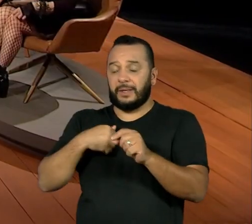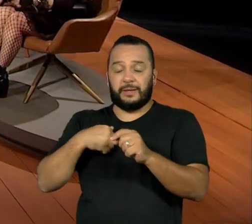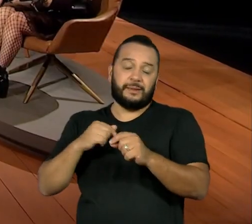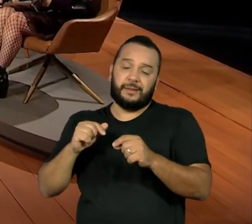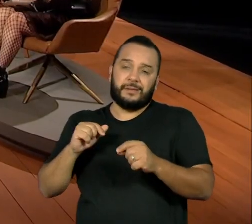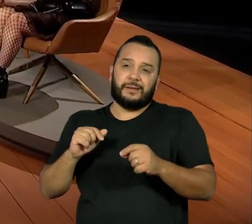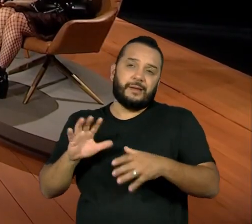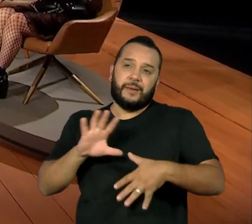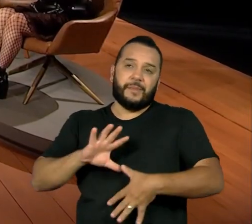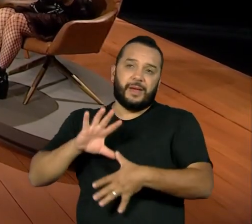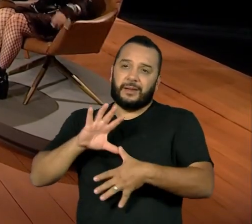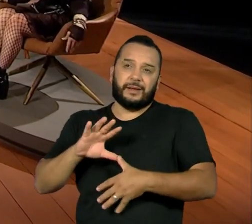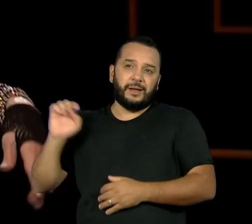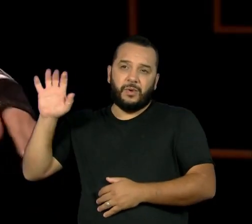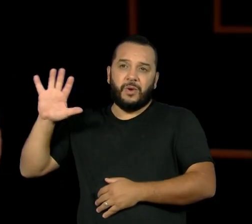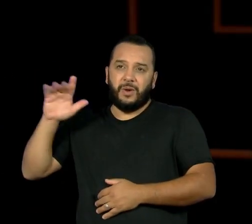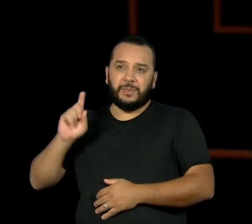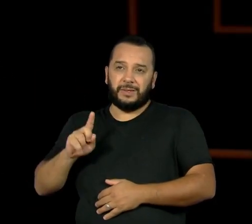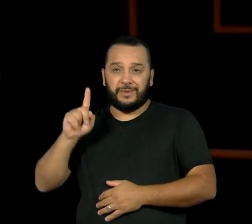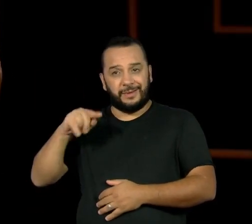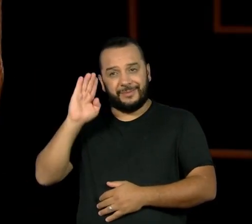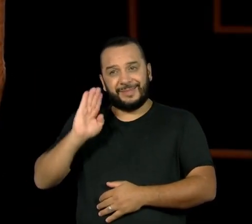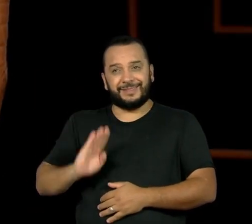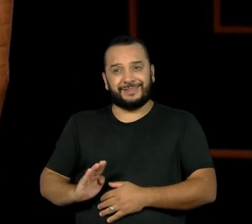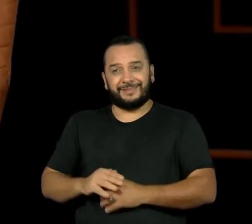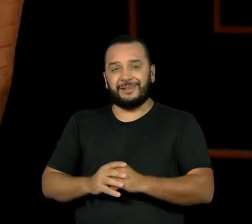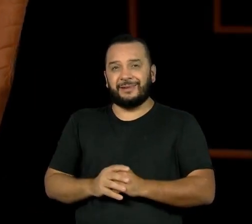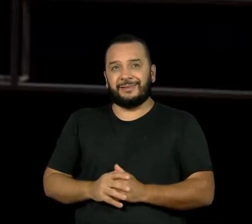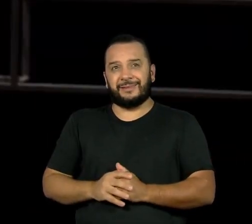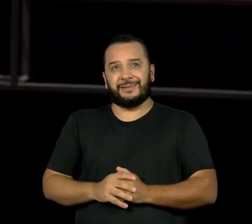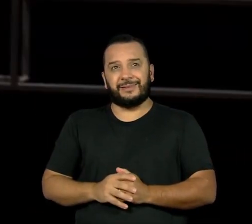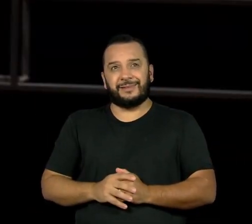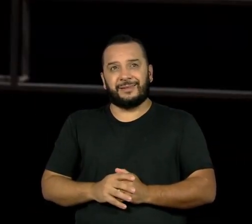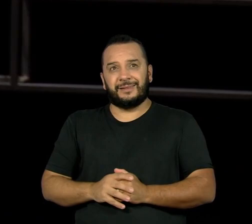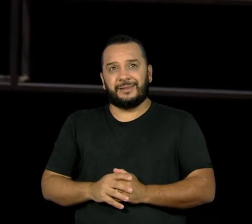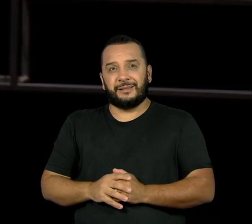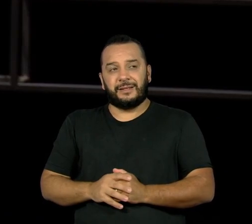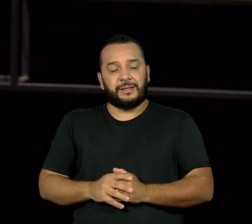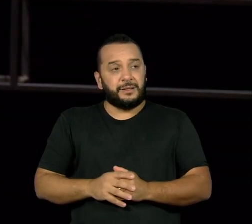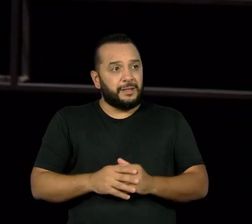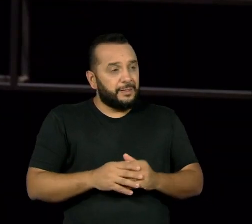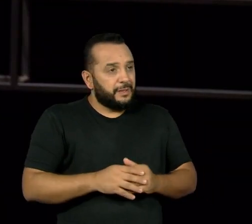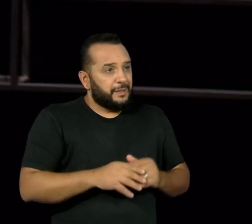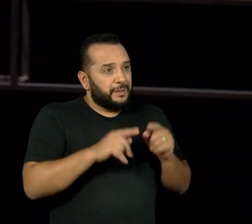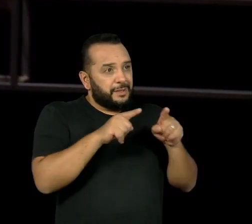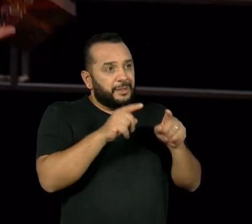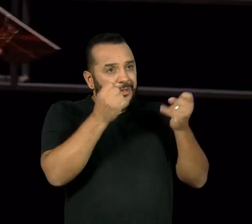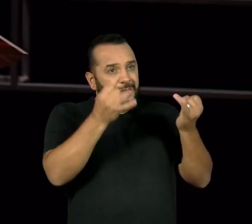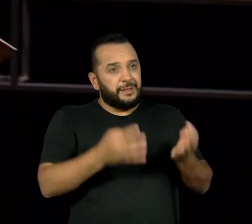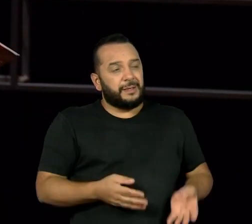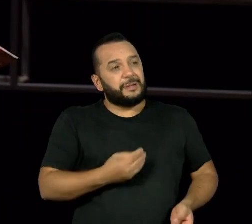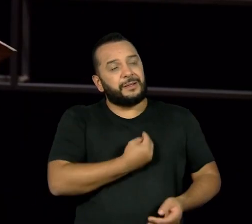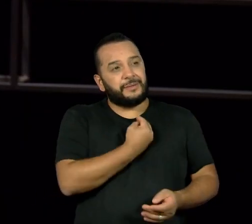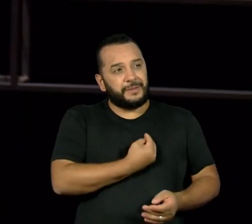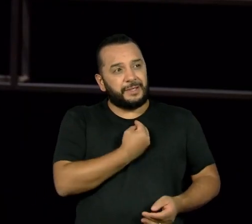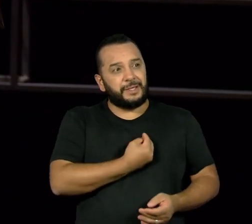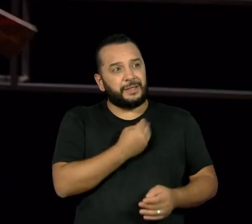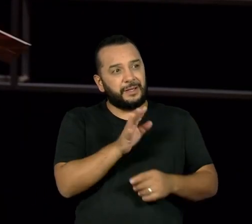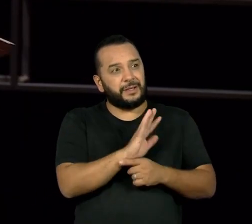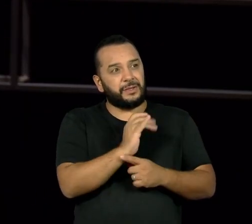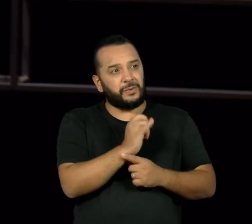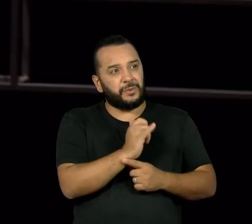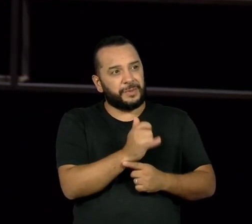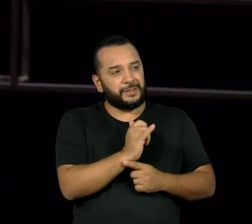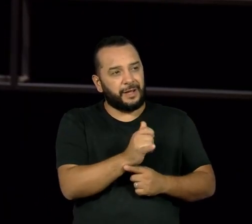Europa. Você é a Baby do Brasil. Do Brasil. Bom, como você já mencionou, Tua Vida vai virar um documentário. A gente está